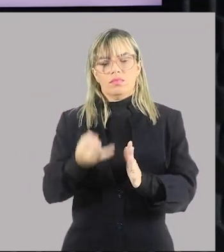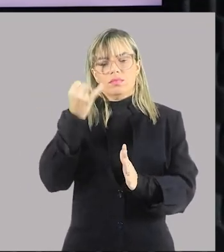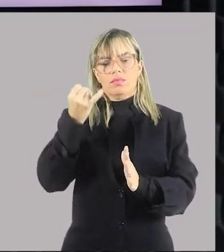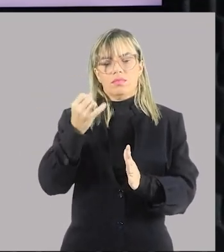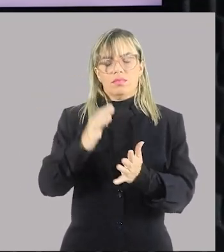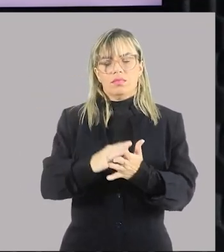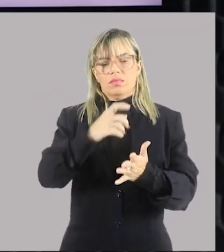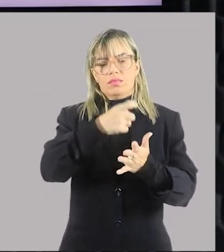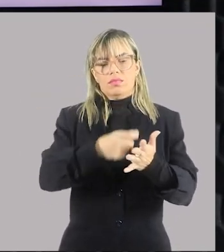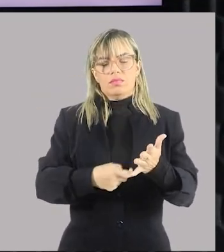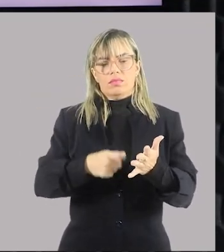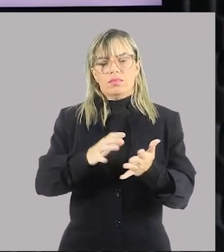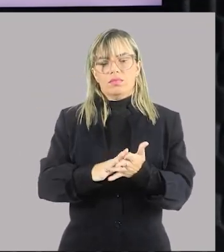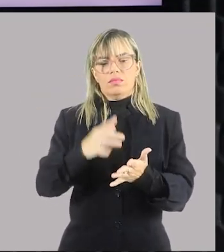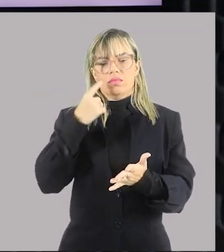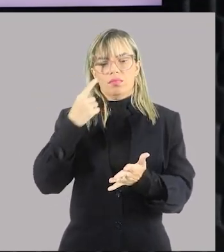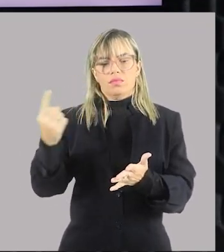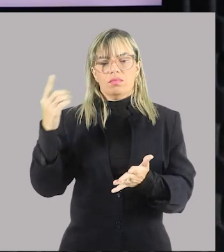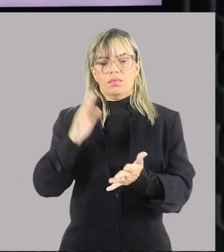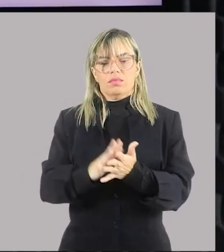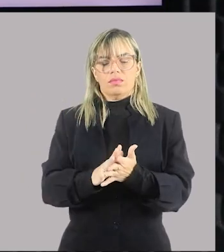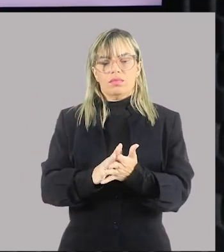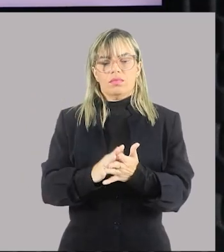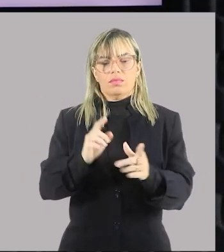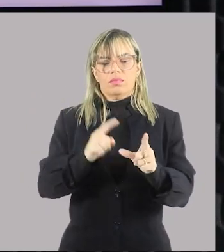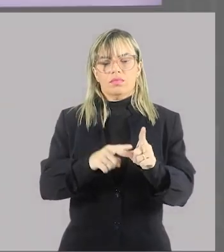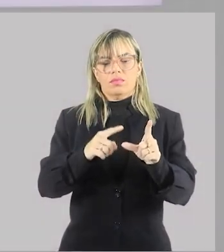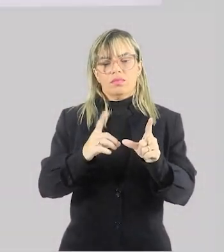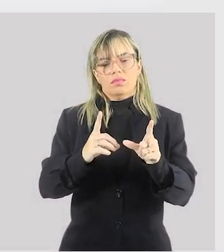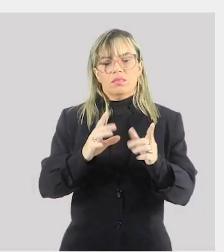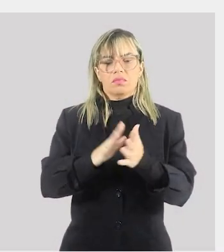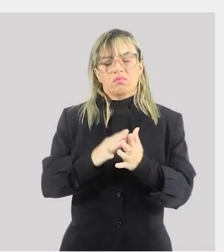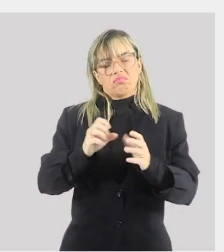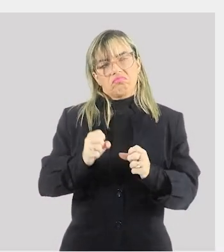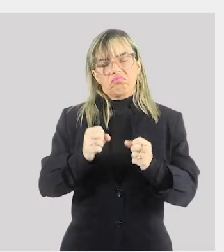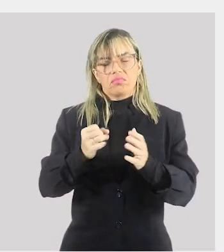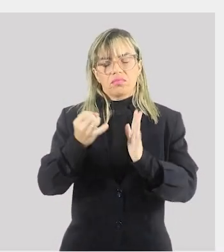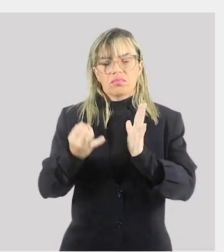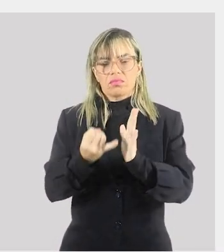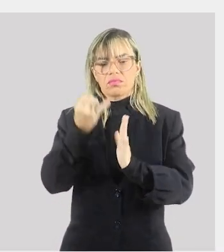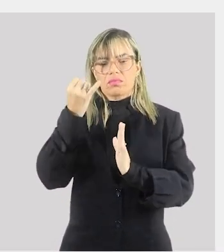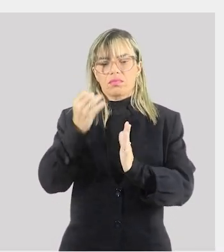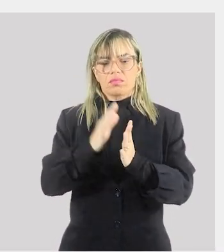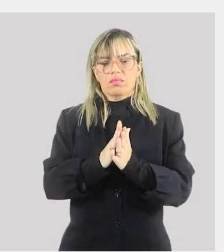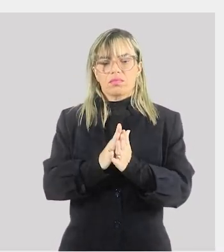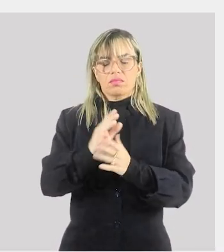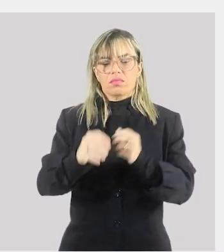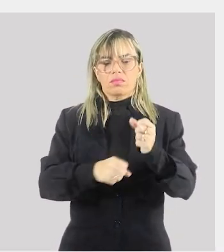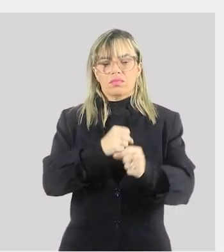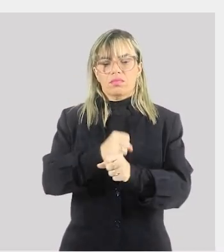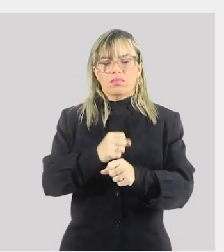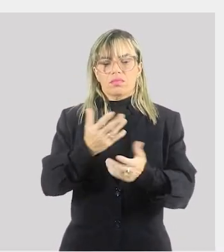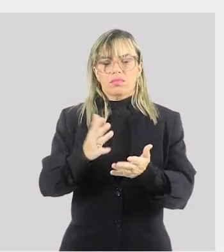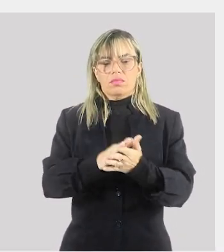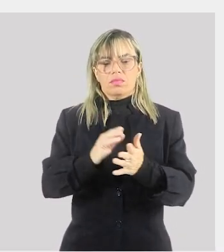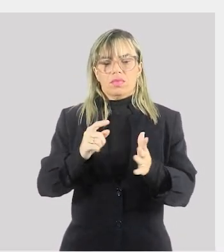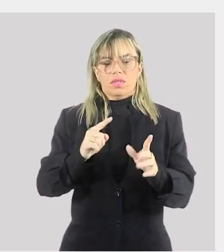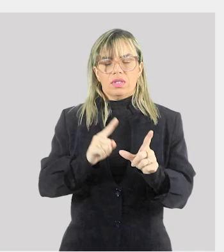econômico? A inflação até que poderia. A balança comercial também não. Então, a opção desejada aqui, ó, é